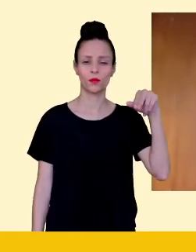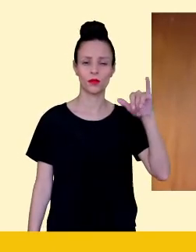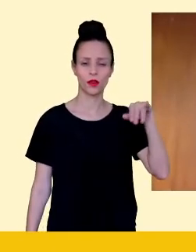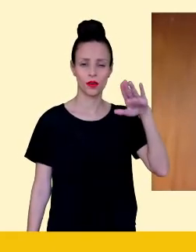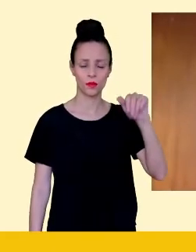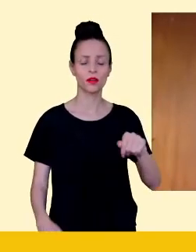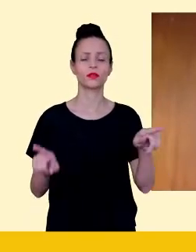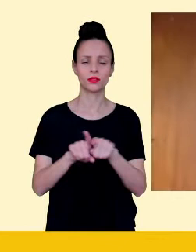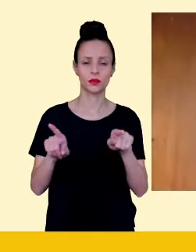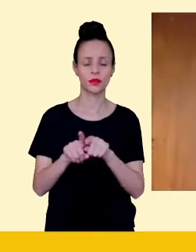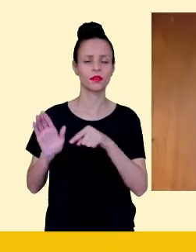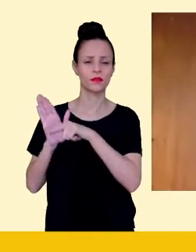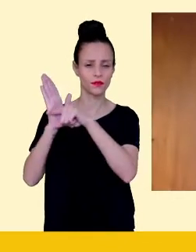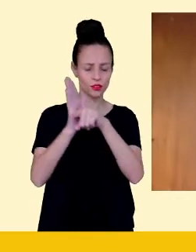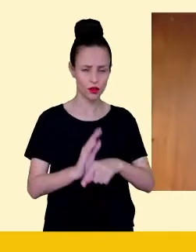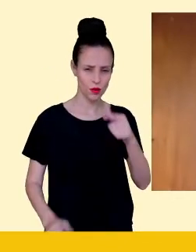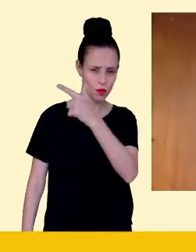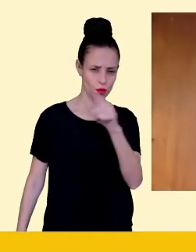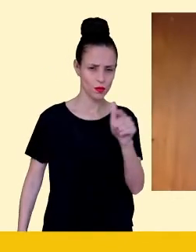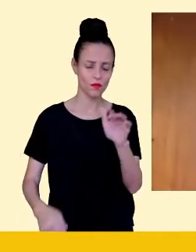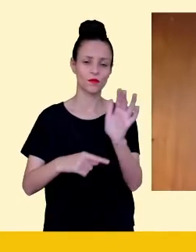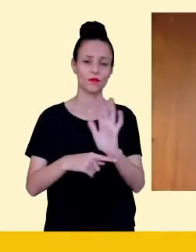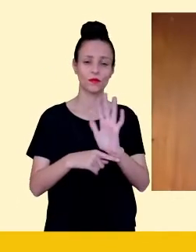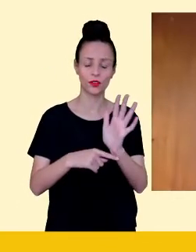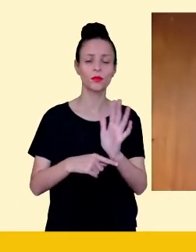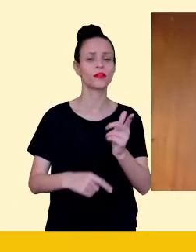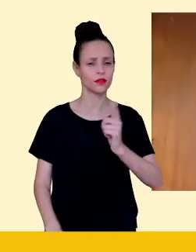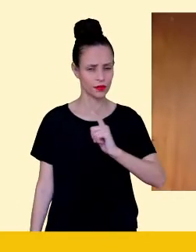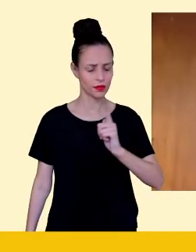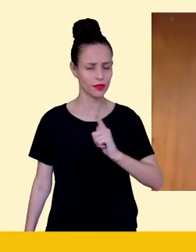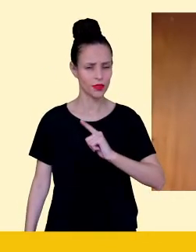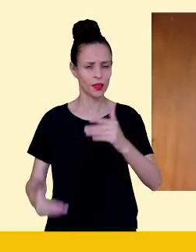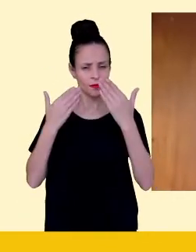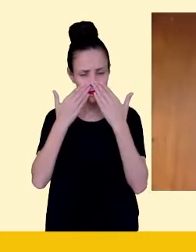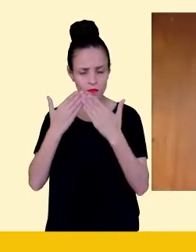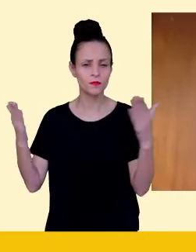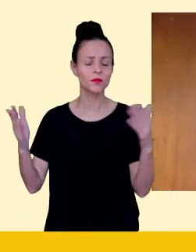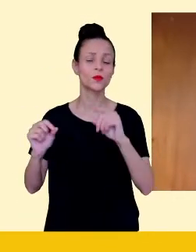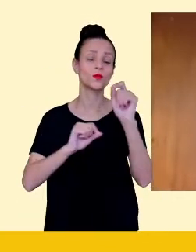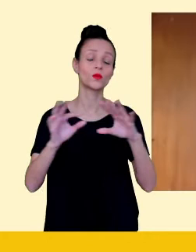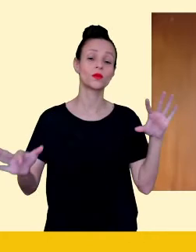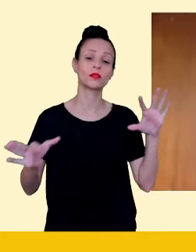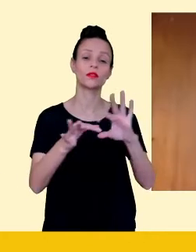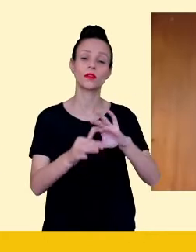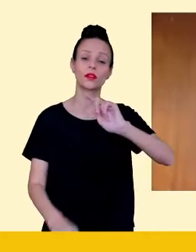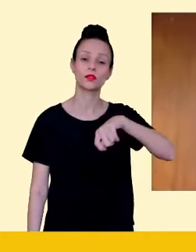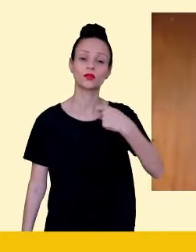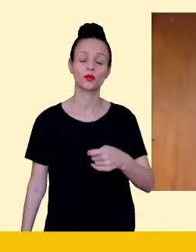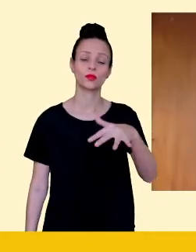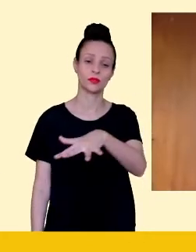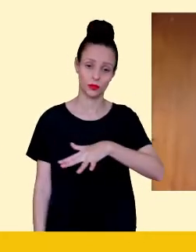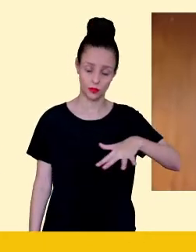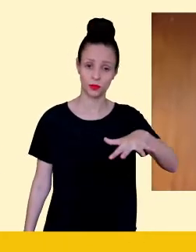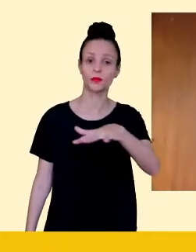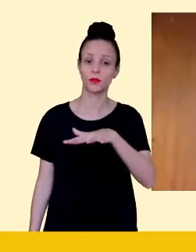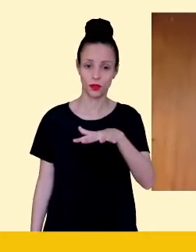anteriores ganha bastante centralidade, que é ligada à questão do espaço. E se em outros filmes, a